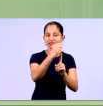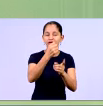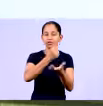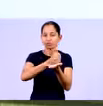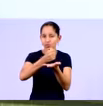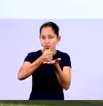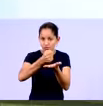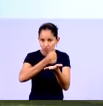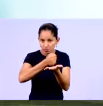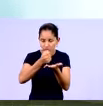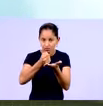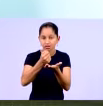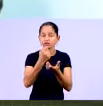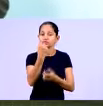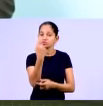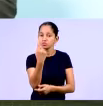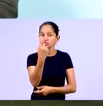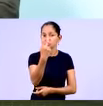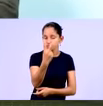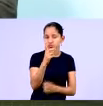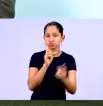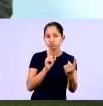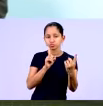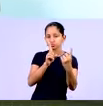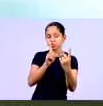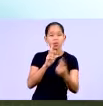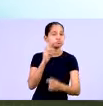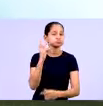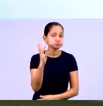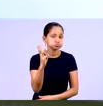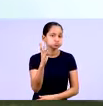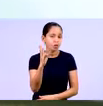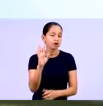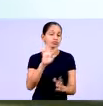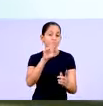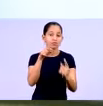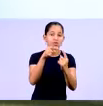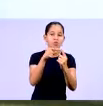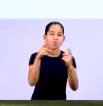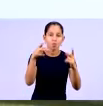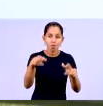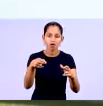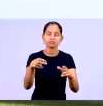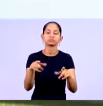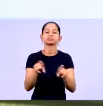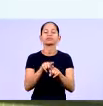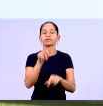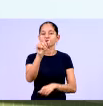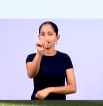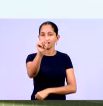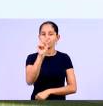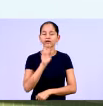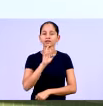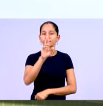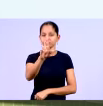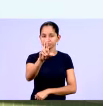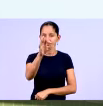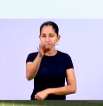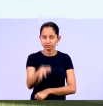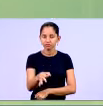entre duas ou mais pessoas que aí tem uma finalidade comum. Então, muito bem, letra A, a resposta